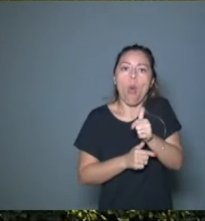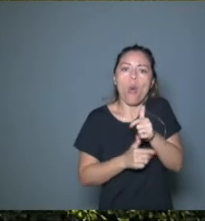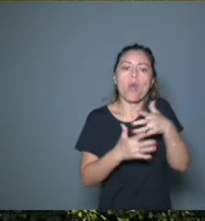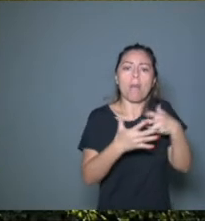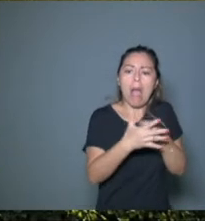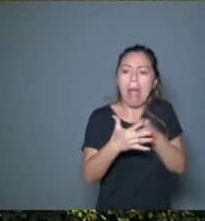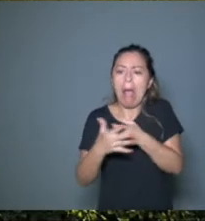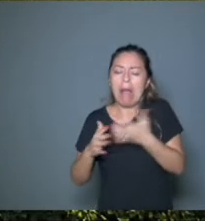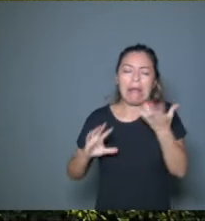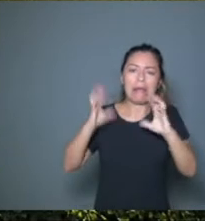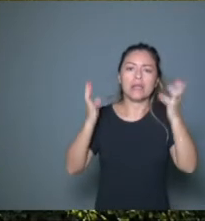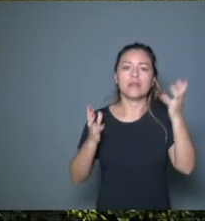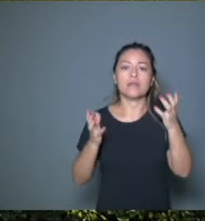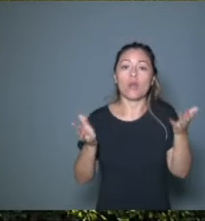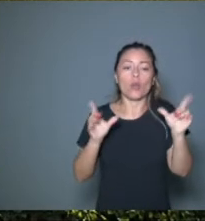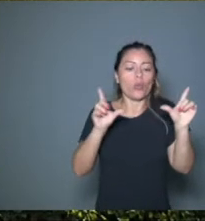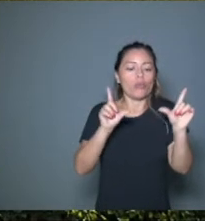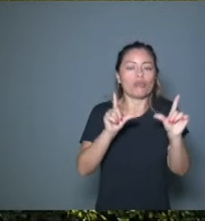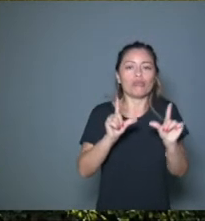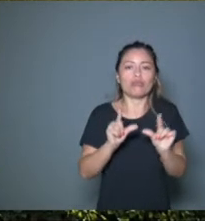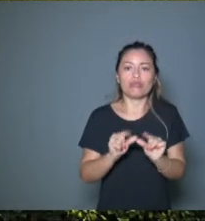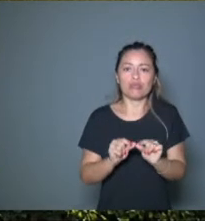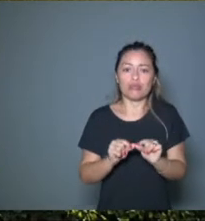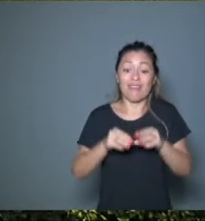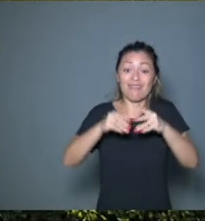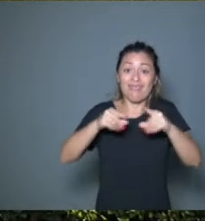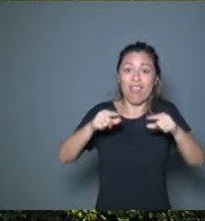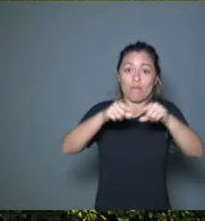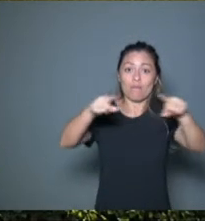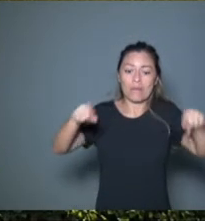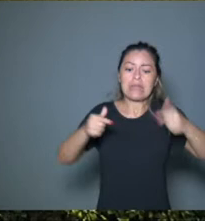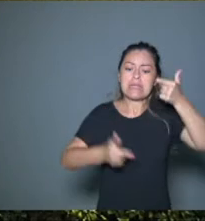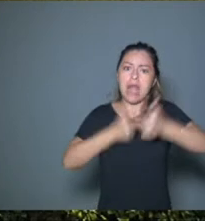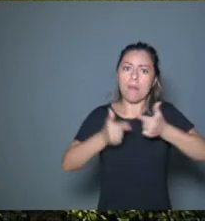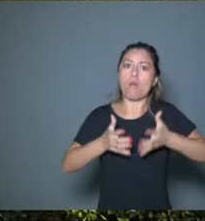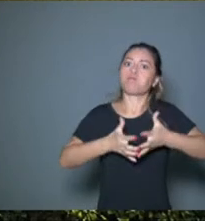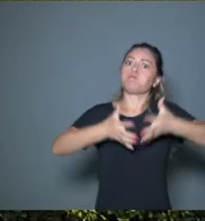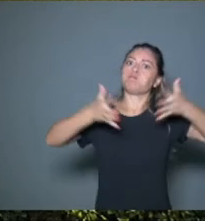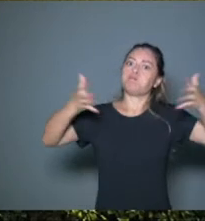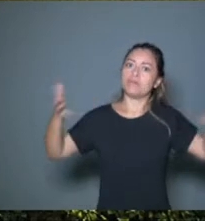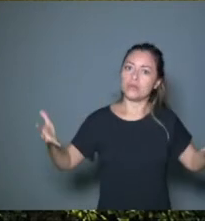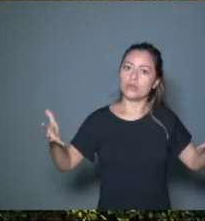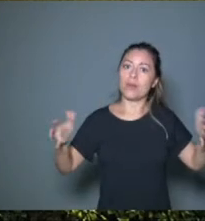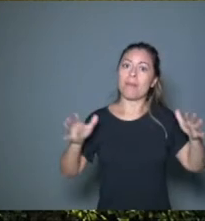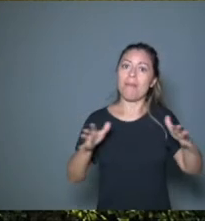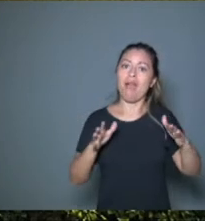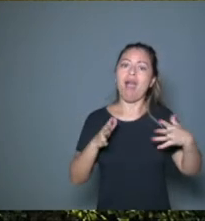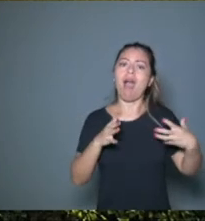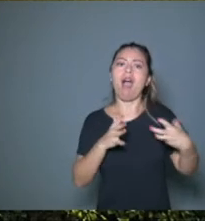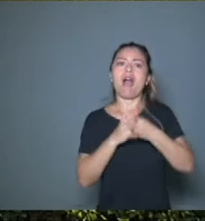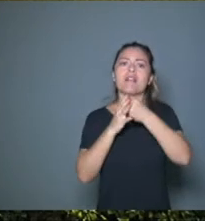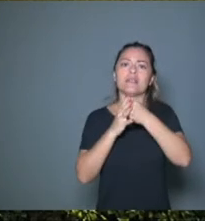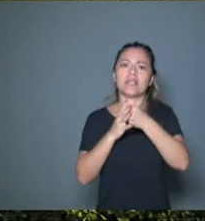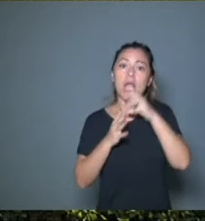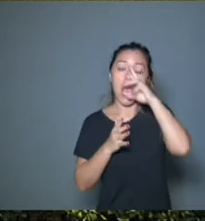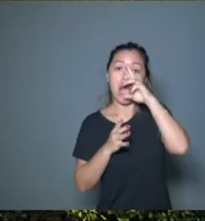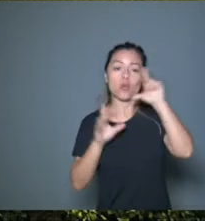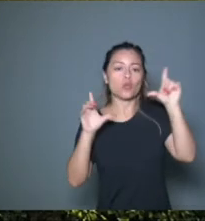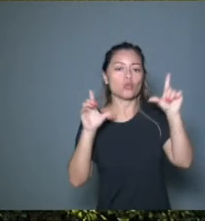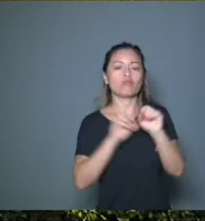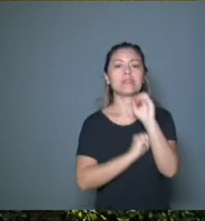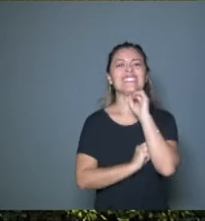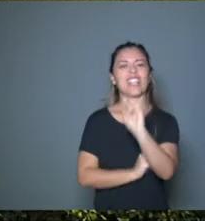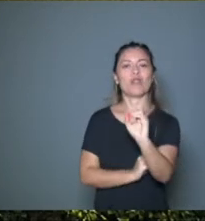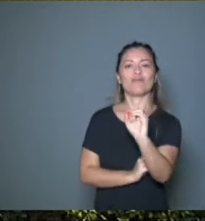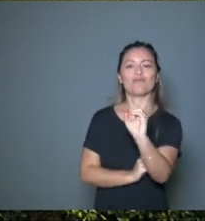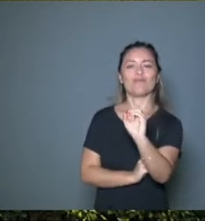mesmo aumentando a área nos últimos anos, crescendo e tendo o destino do acidente zero na SLC Agrícola. Estamos